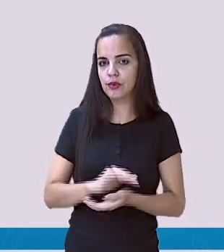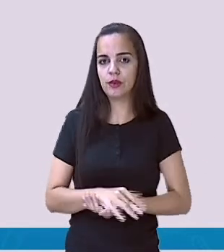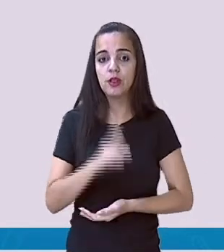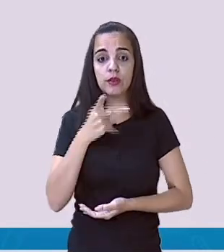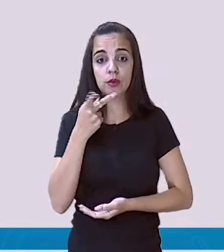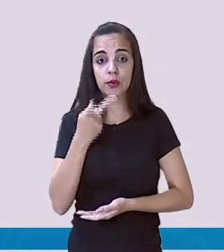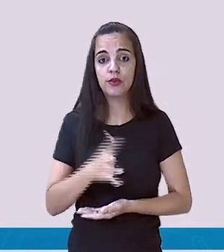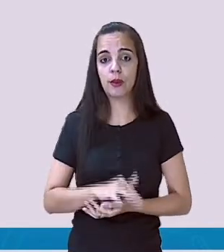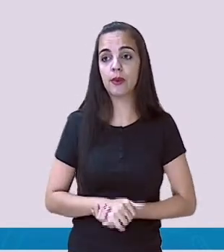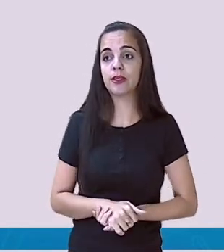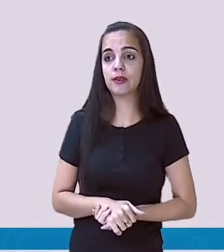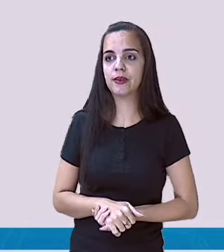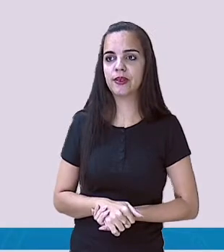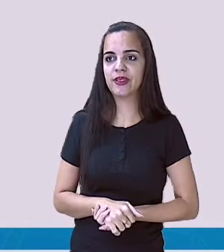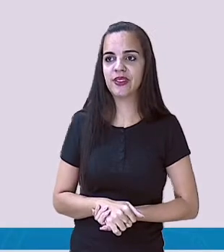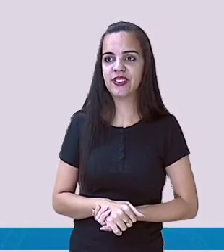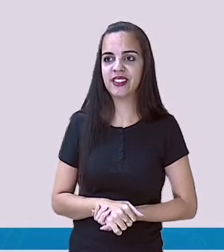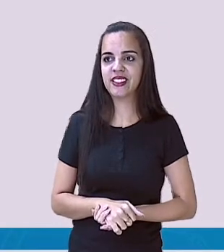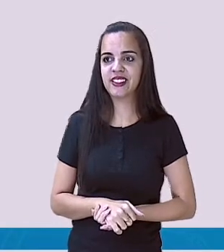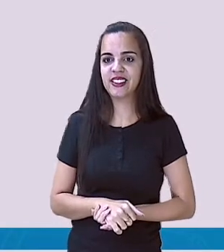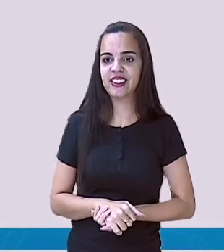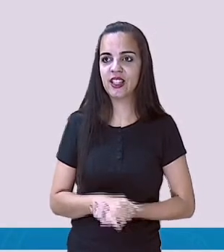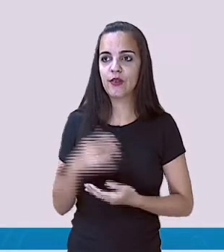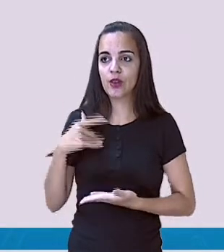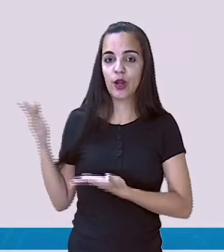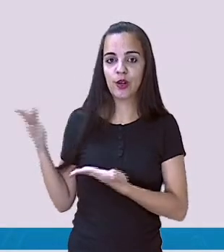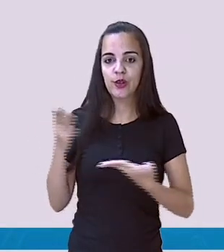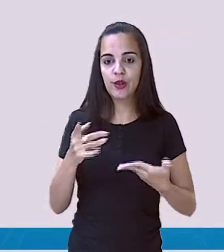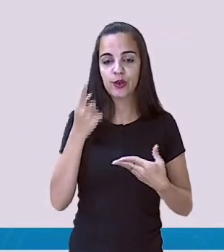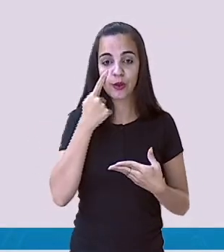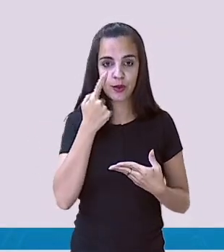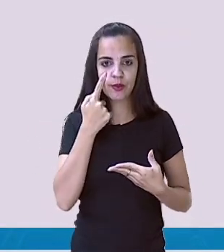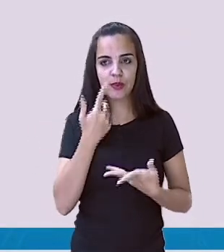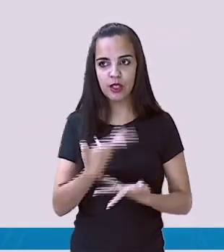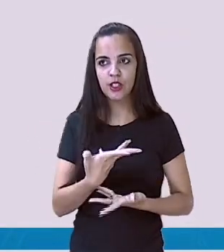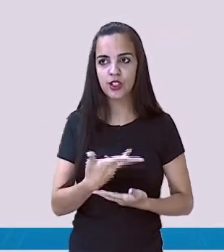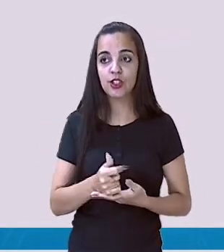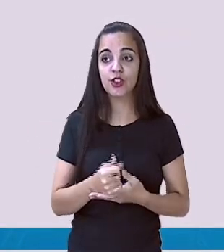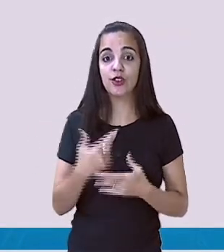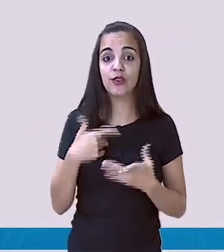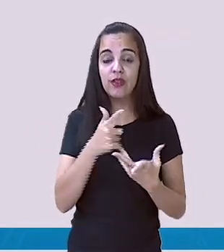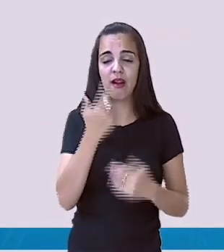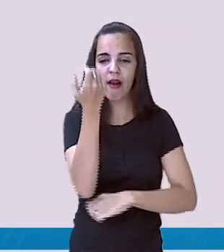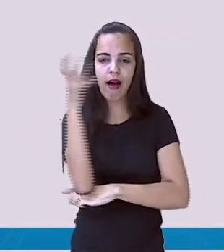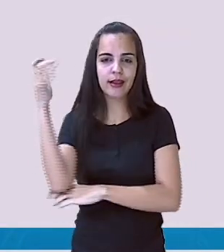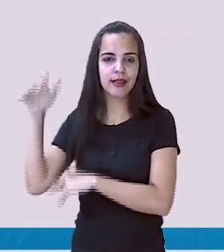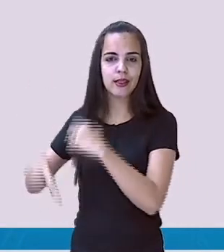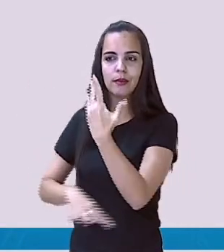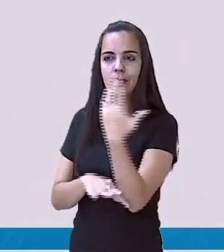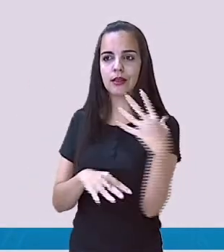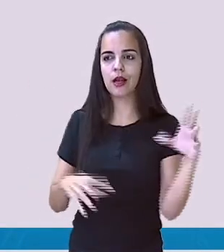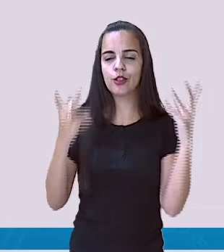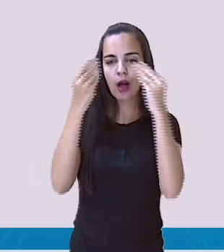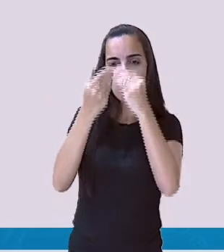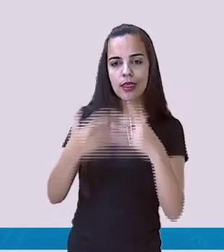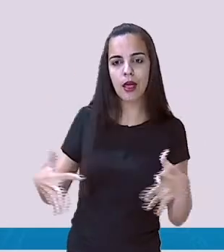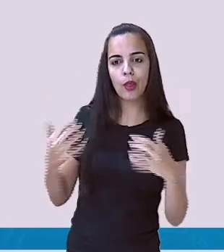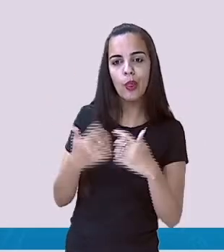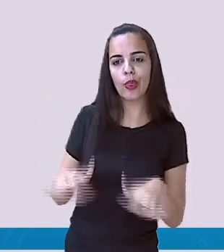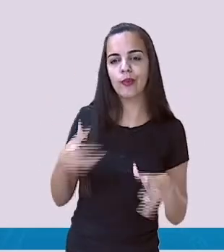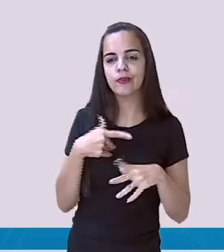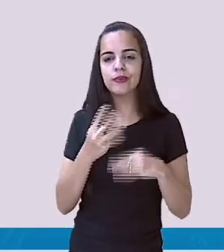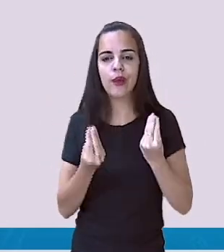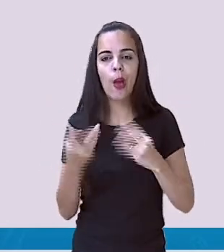pouquinho. Eu trouxe aqui duas imagens para a gente falar um pouquinho dessas paisagens. Olha que belo de ver essas